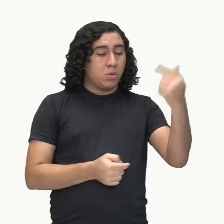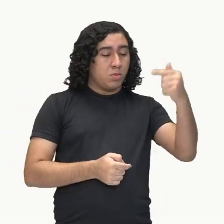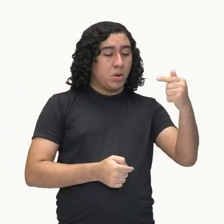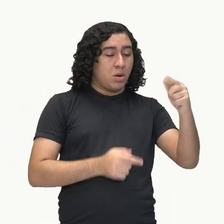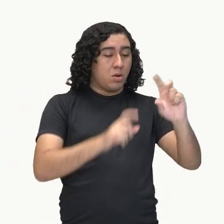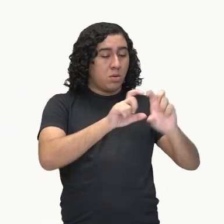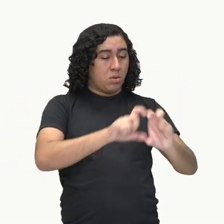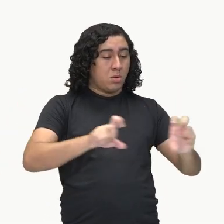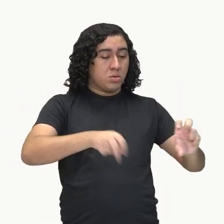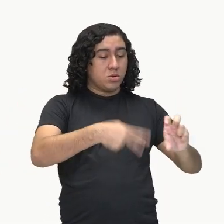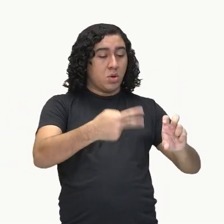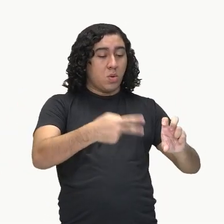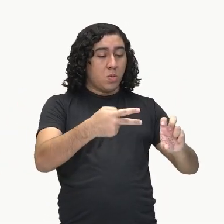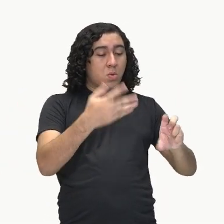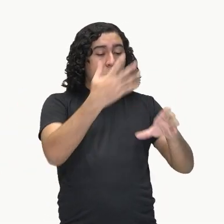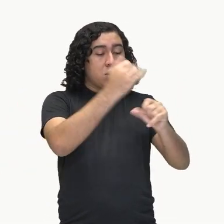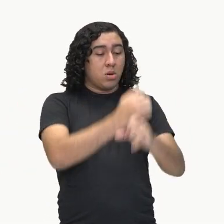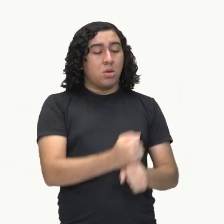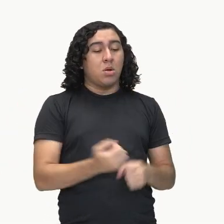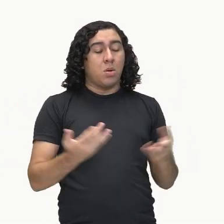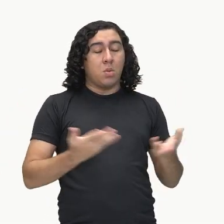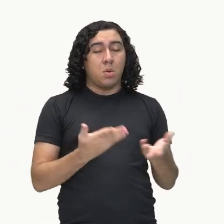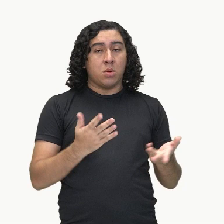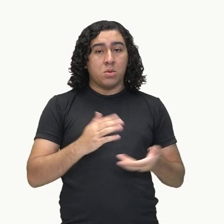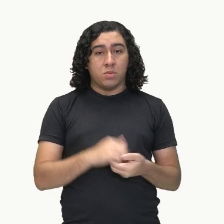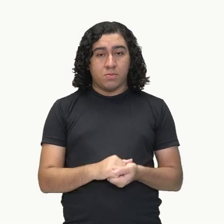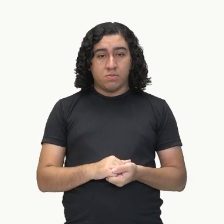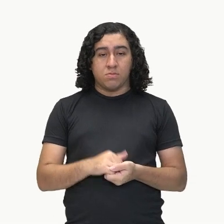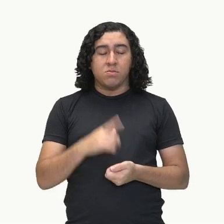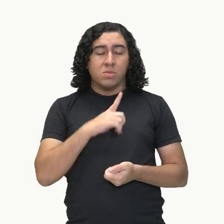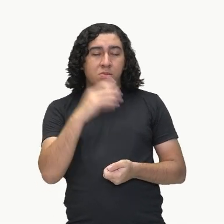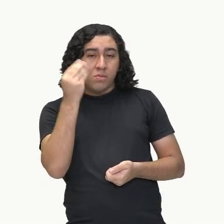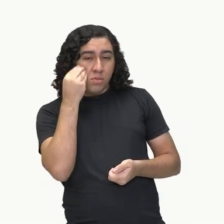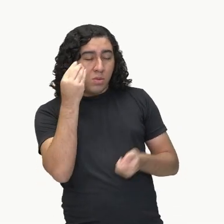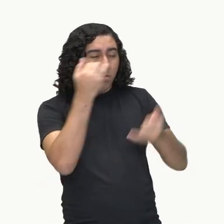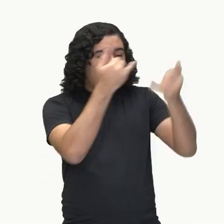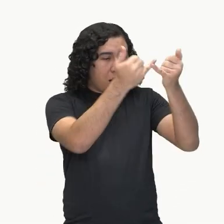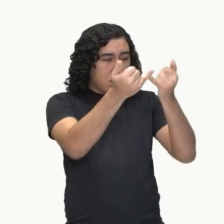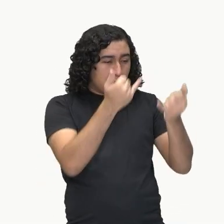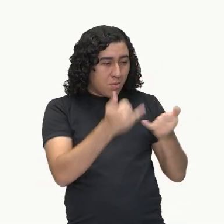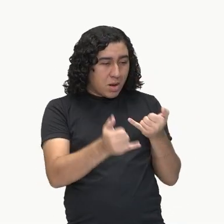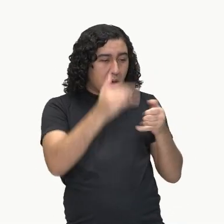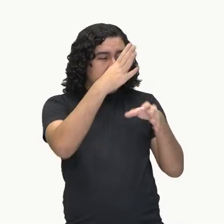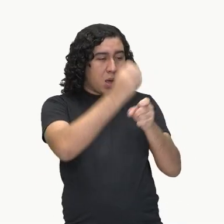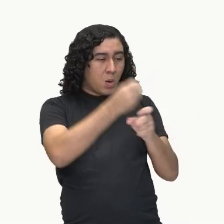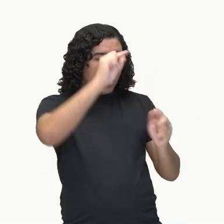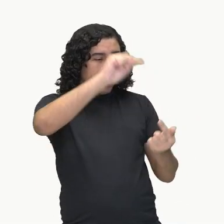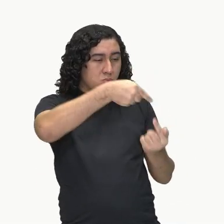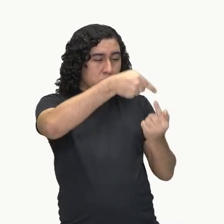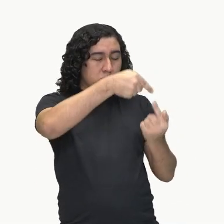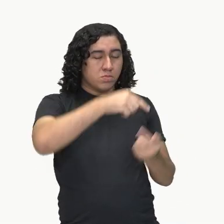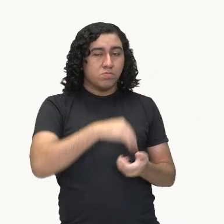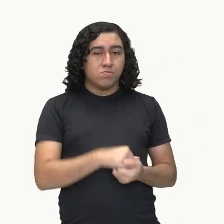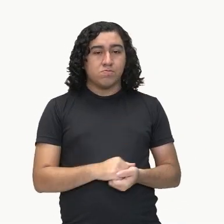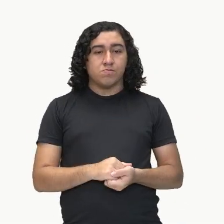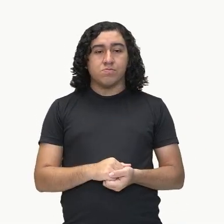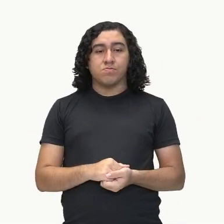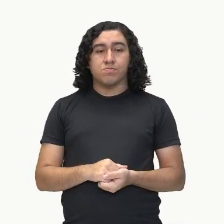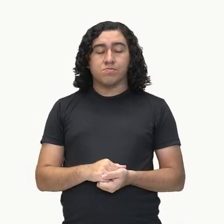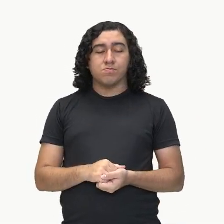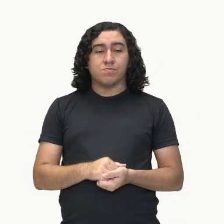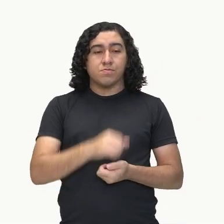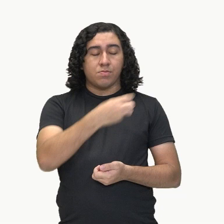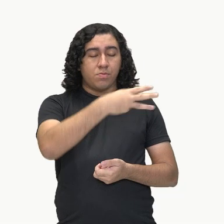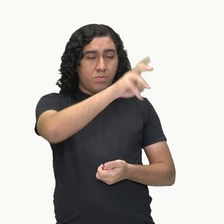vamos trabalhar aí a adição termo semelhante com termo semelhante. Então, 3x